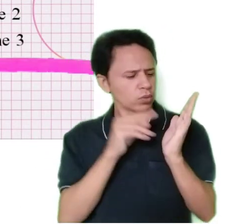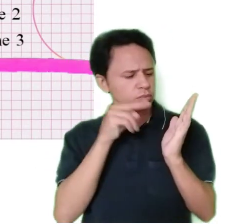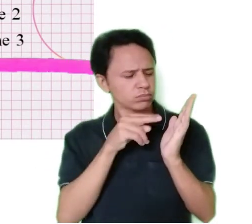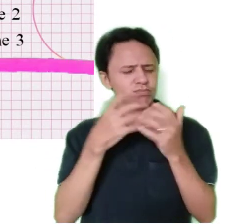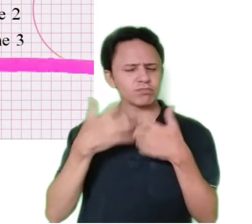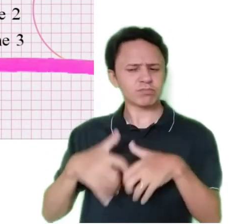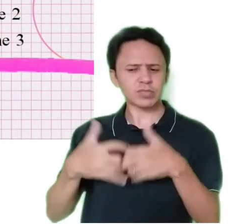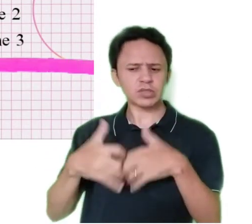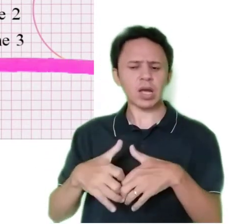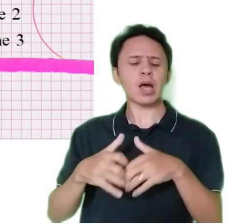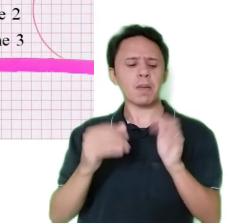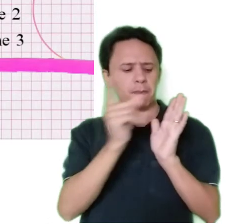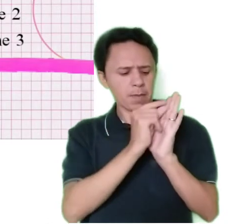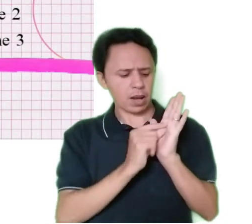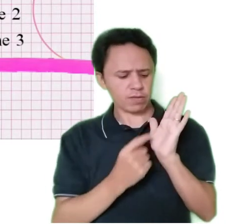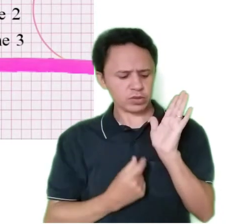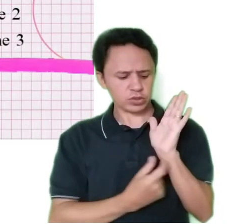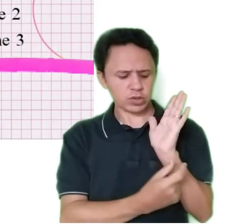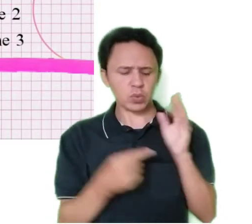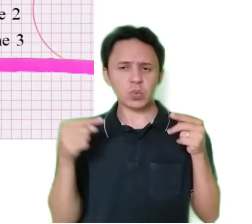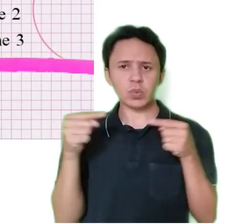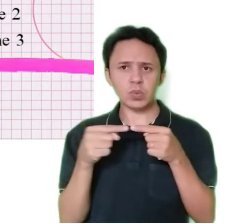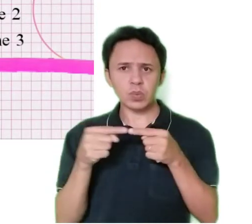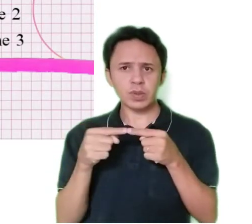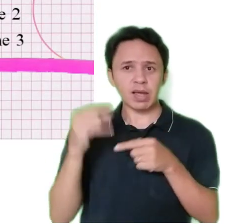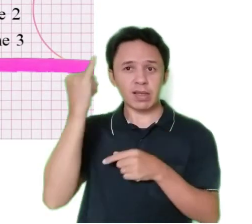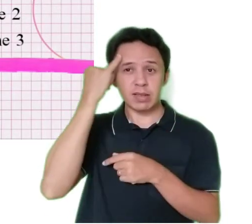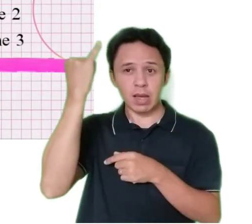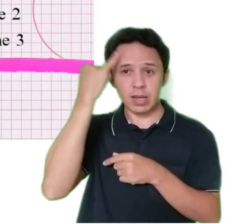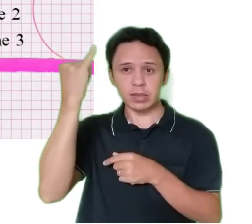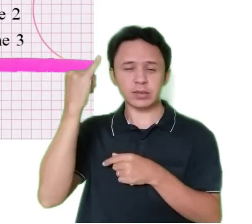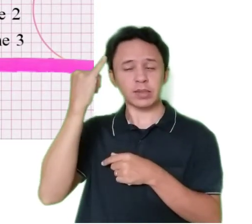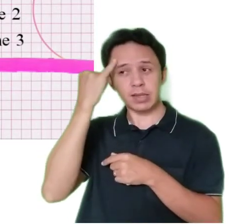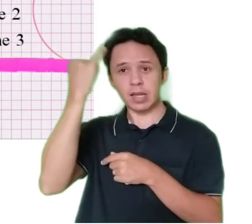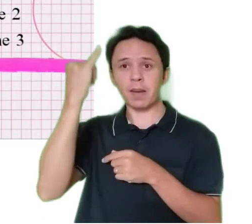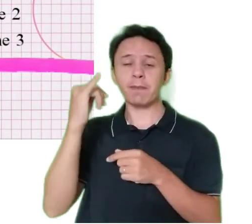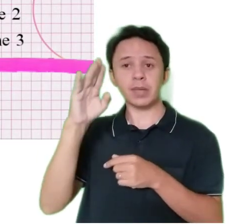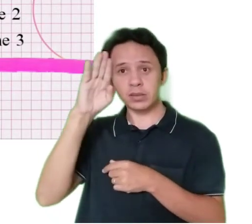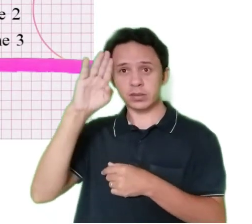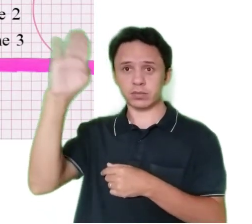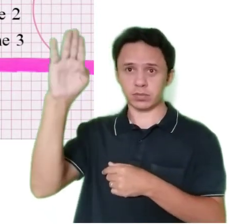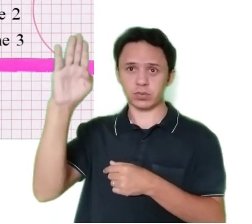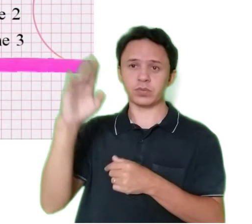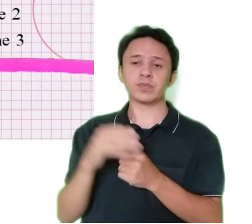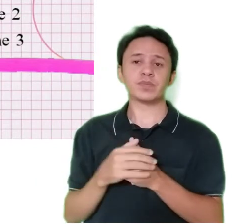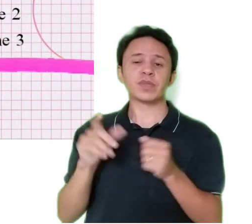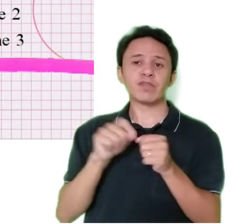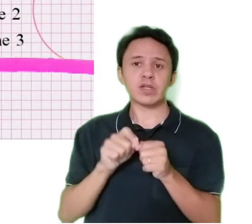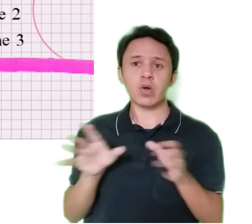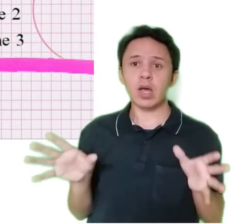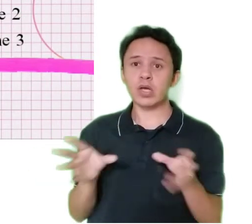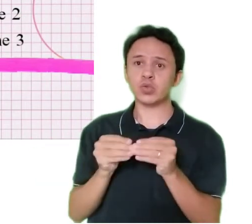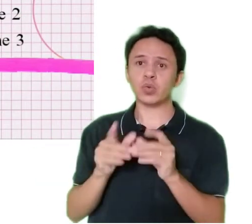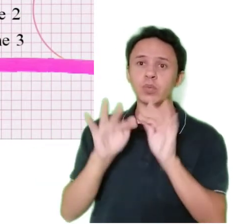Coloque palavras-chave que diz respeito às ideias principais e faça